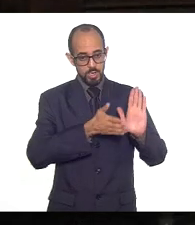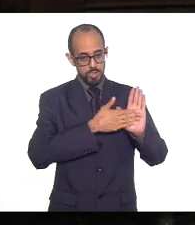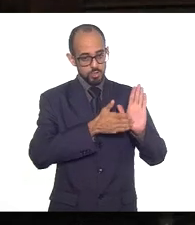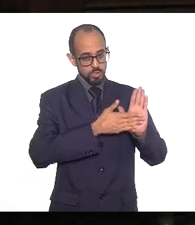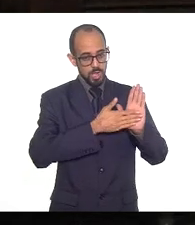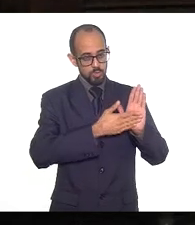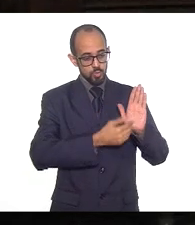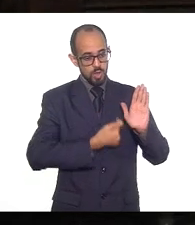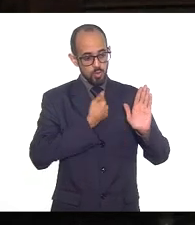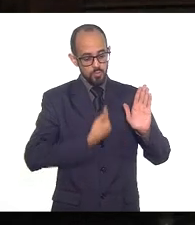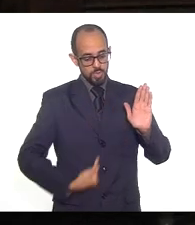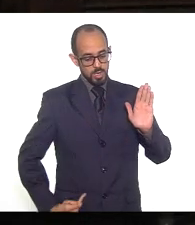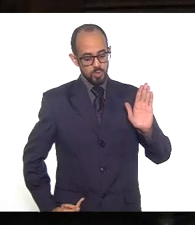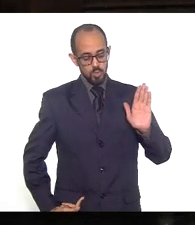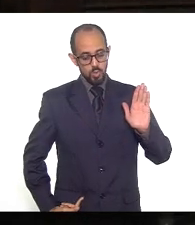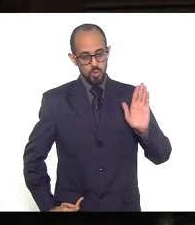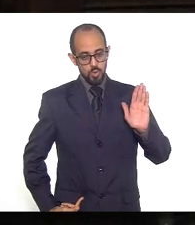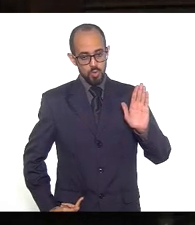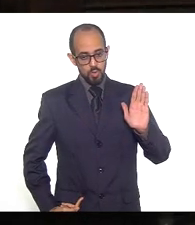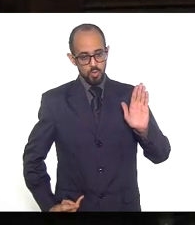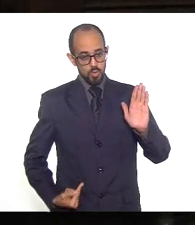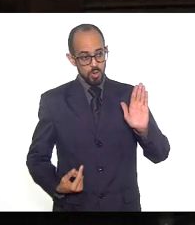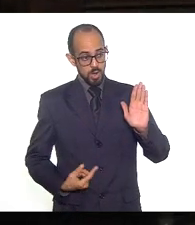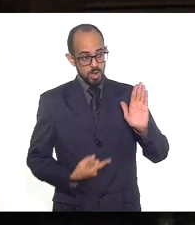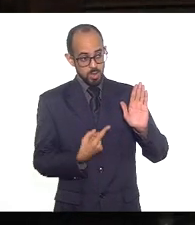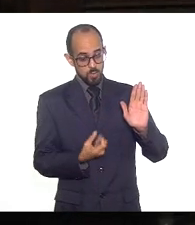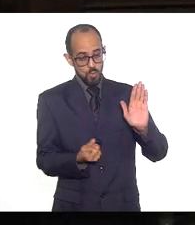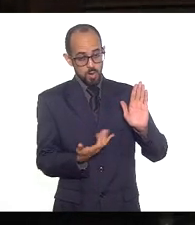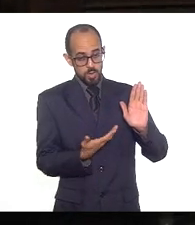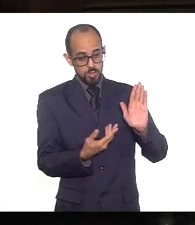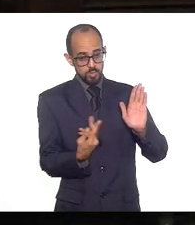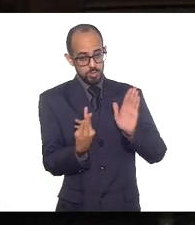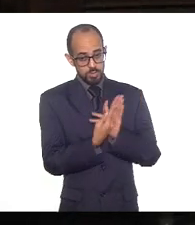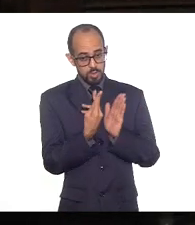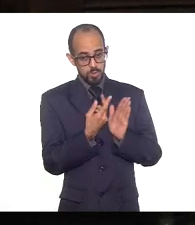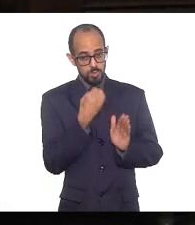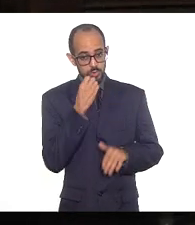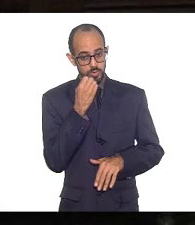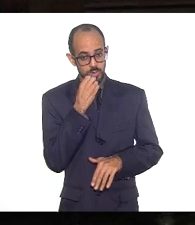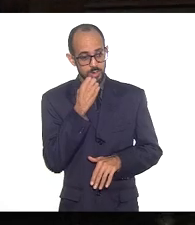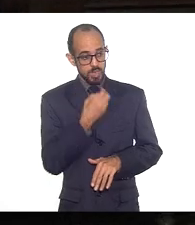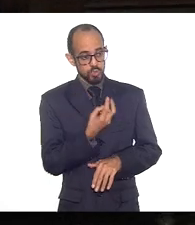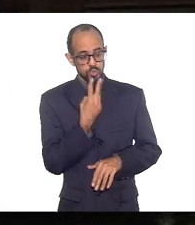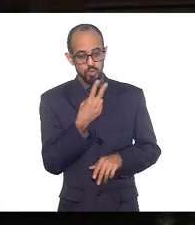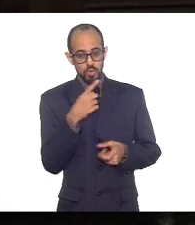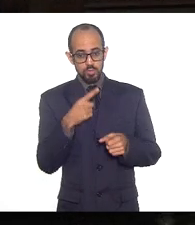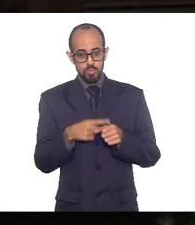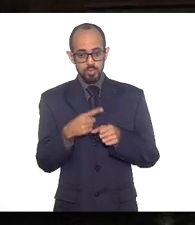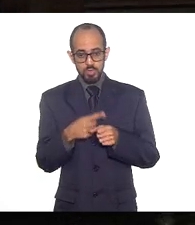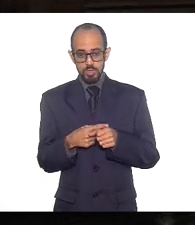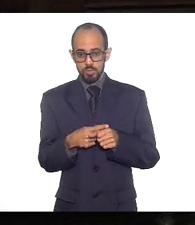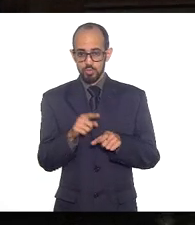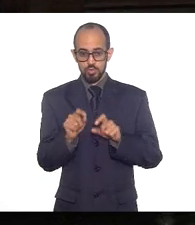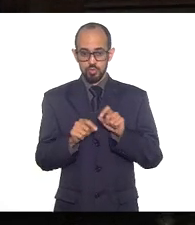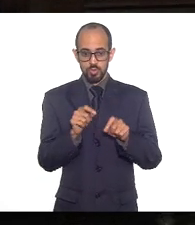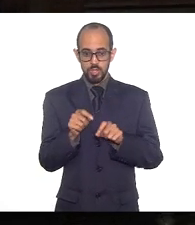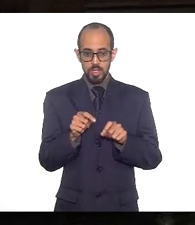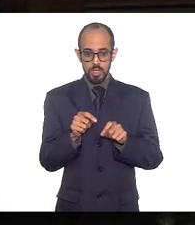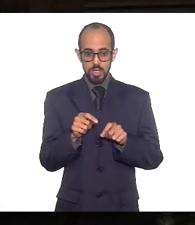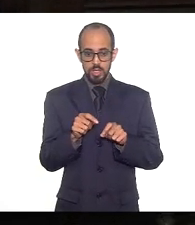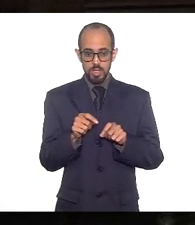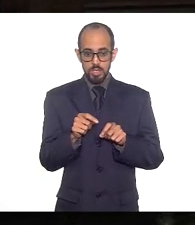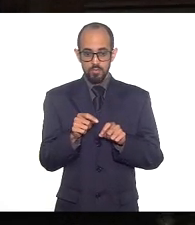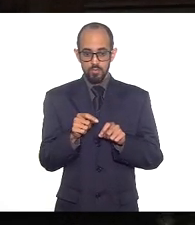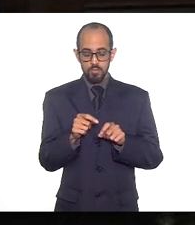Governador e naquela oportunidade dois municípios deram uma